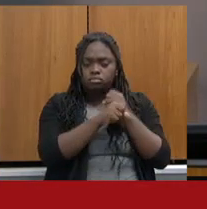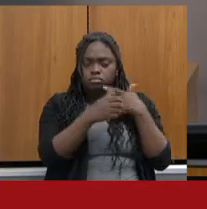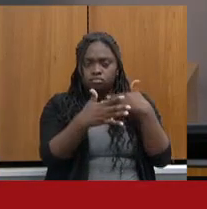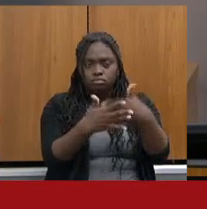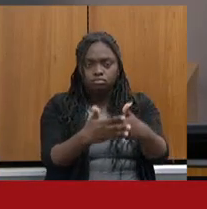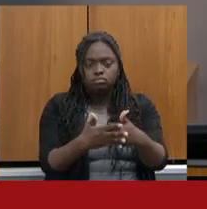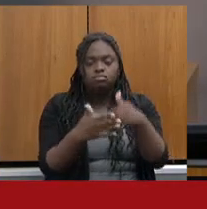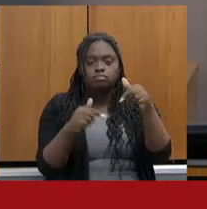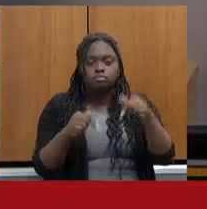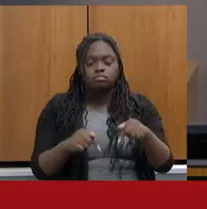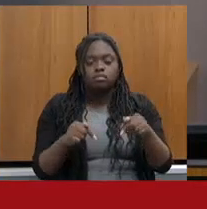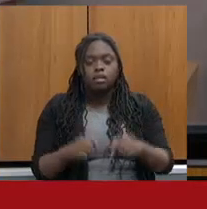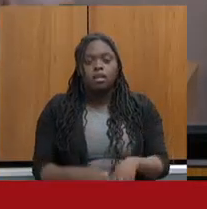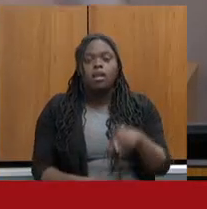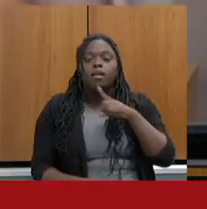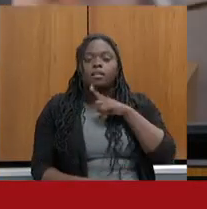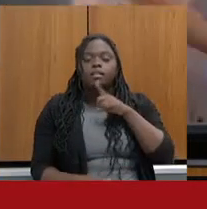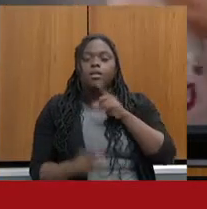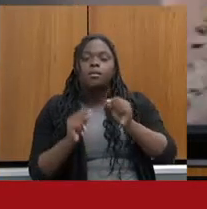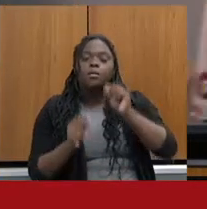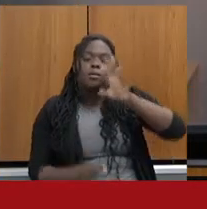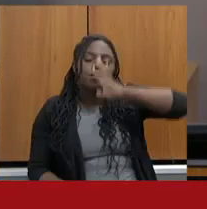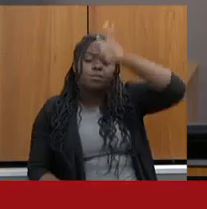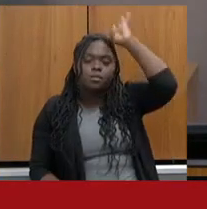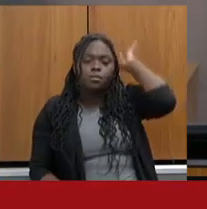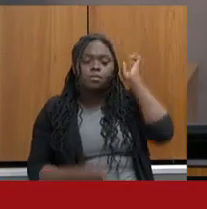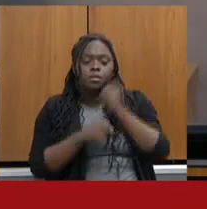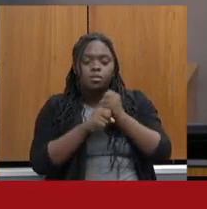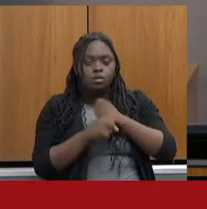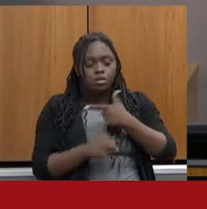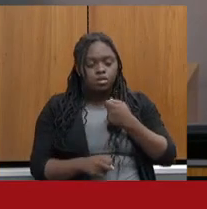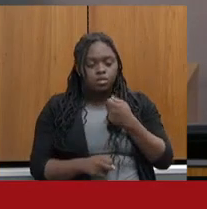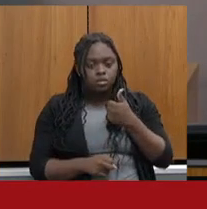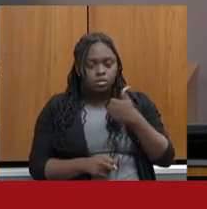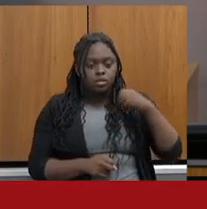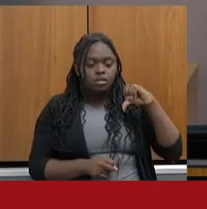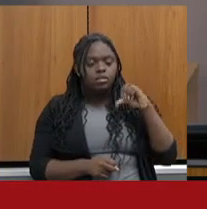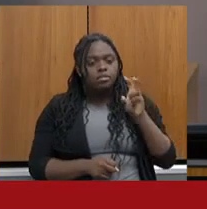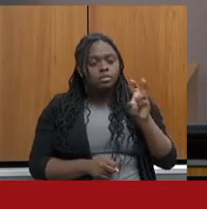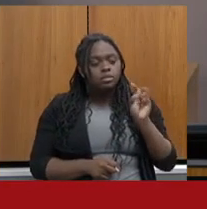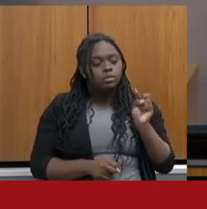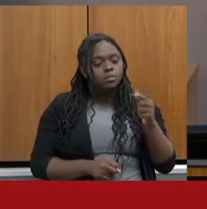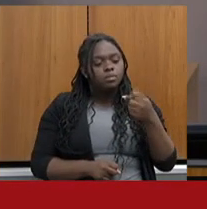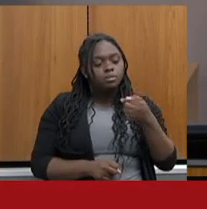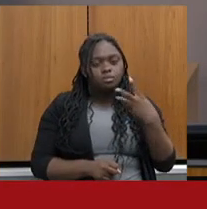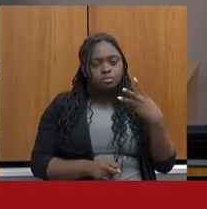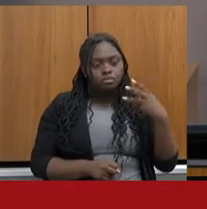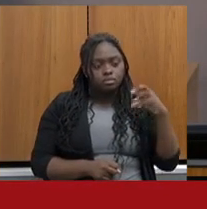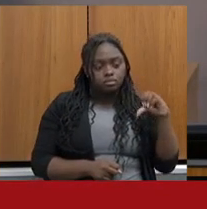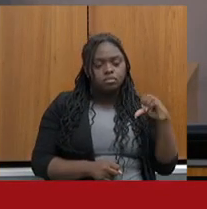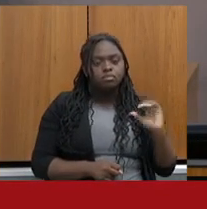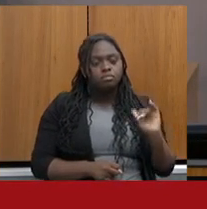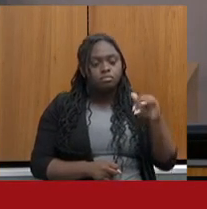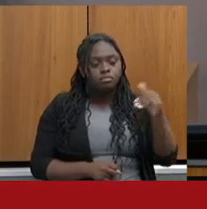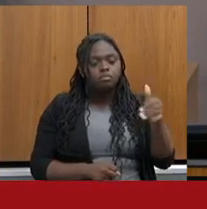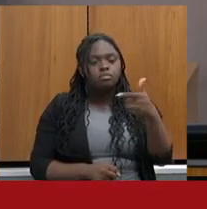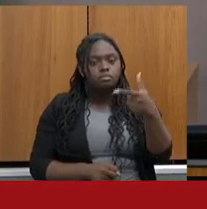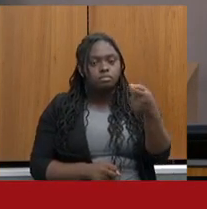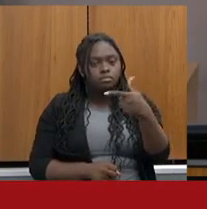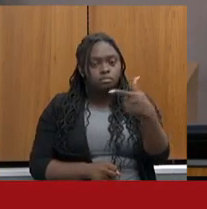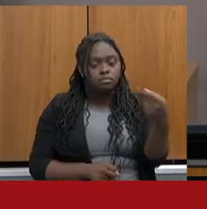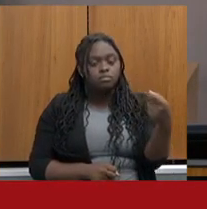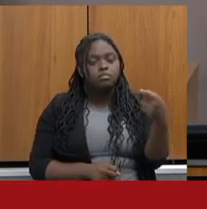o efetivo do Corpo de Bombeiros em 2019 era 5.739 em 2020 passou